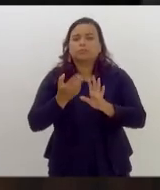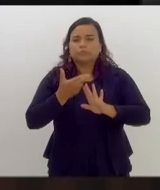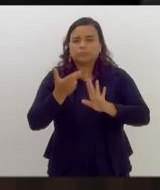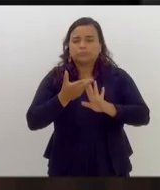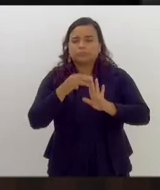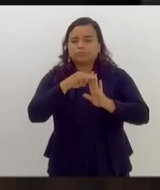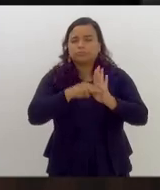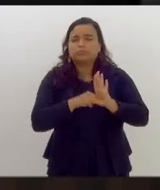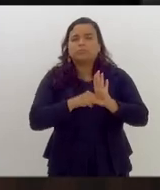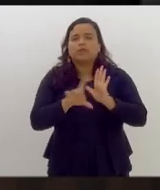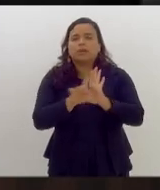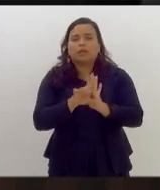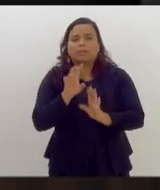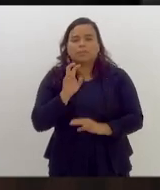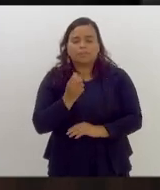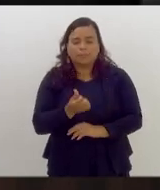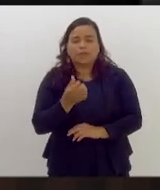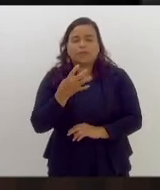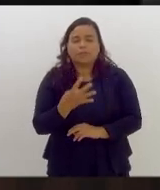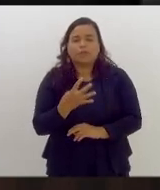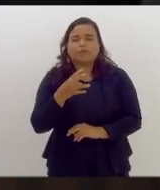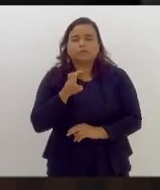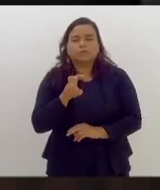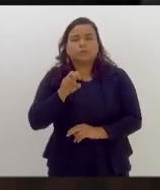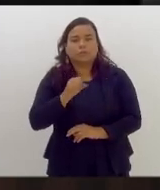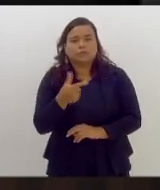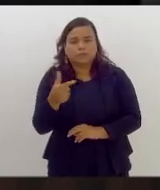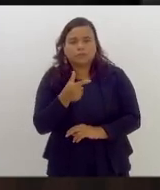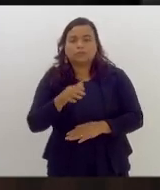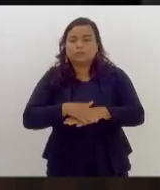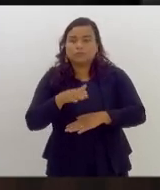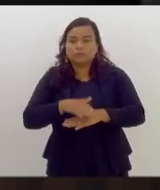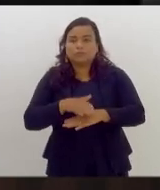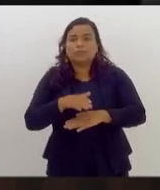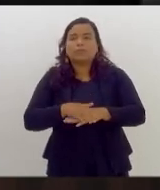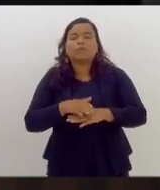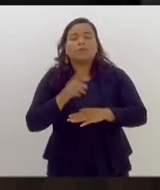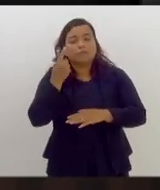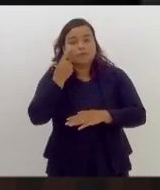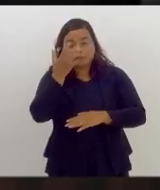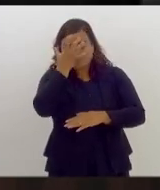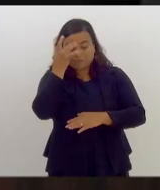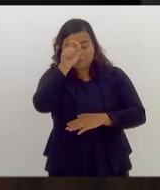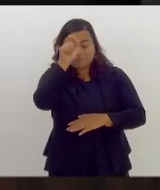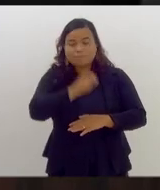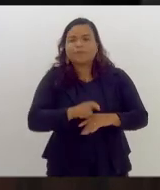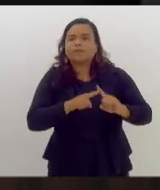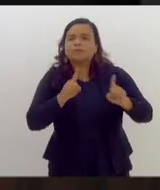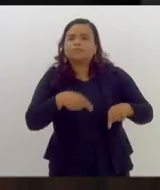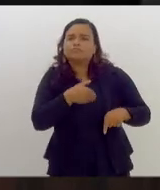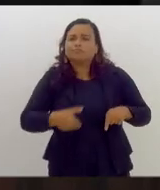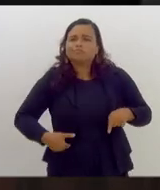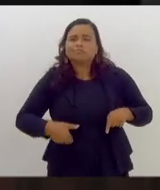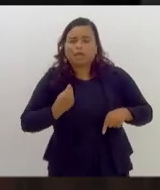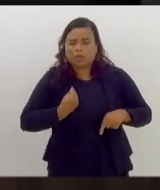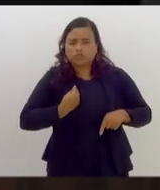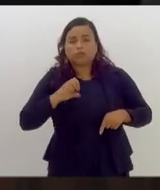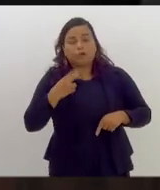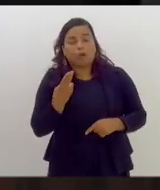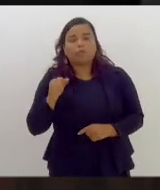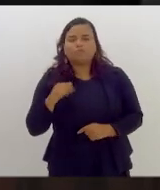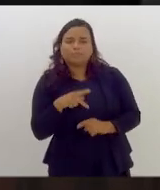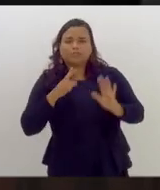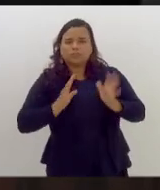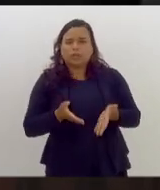6452-22, de autoria do deputado André Correia, que faculta ao servidor público, ativo ou inativo, autorizar o desconto em folha de pagamento de